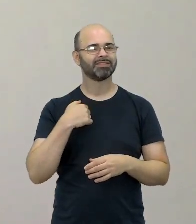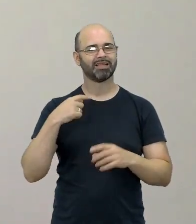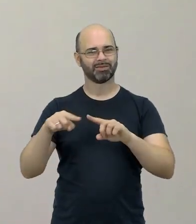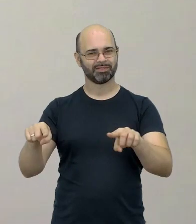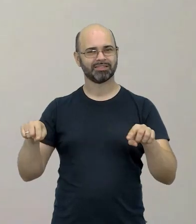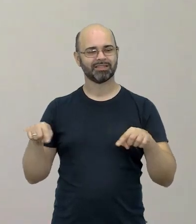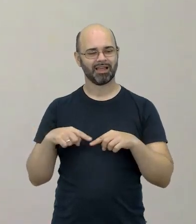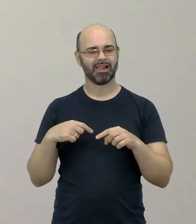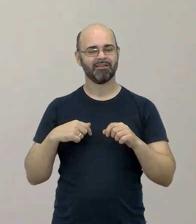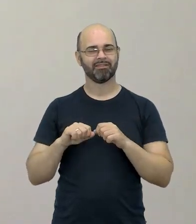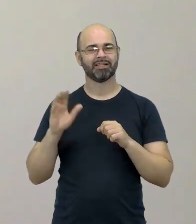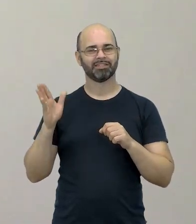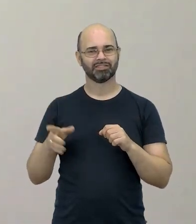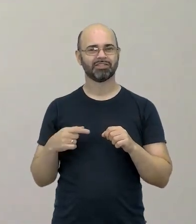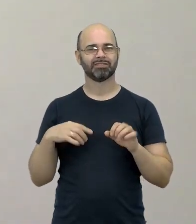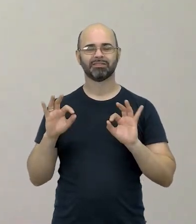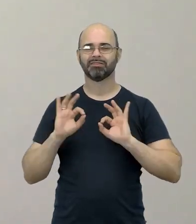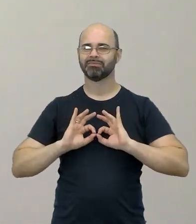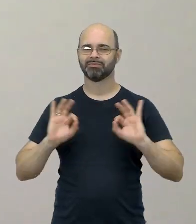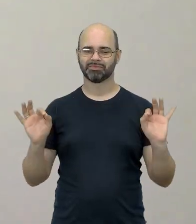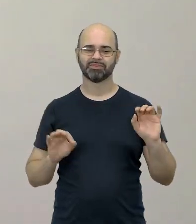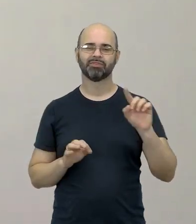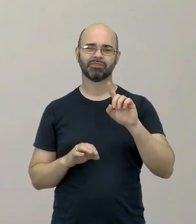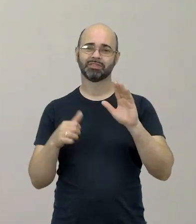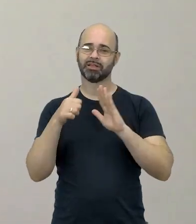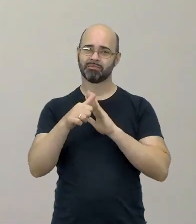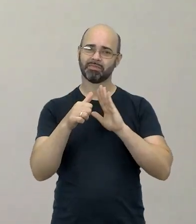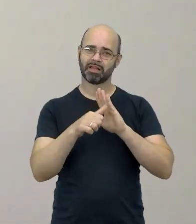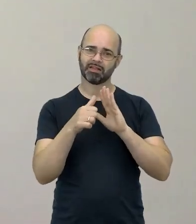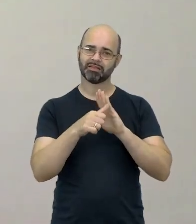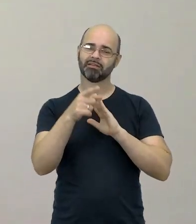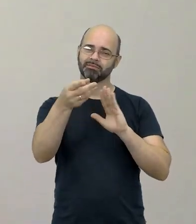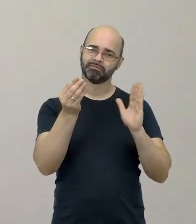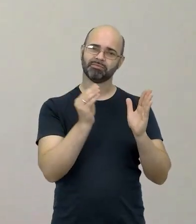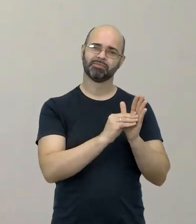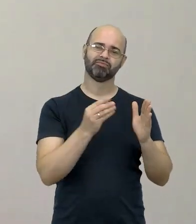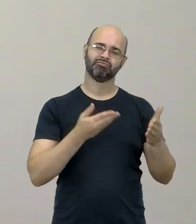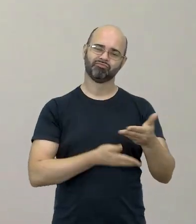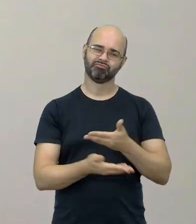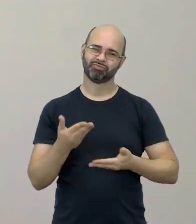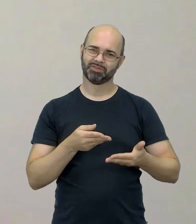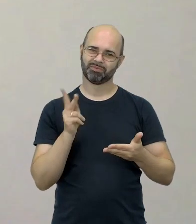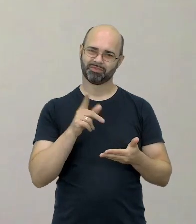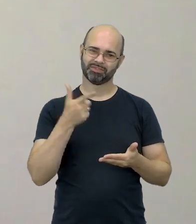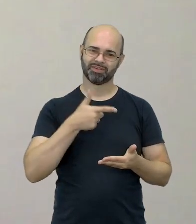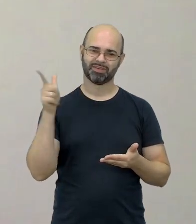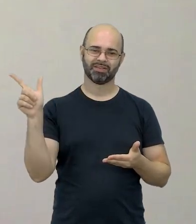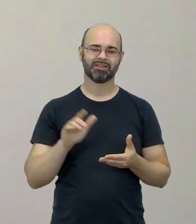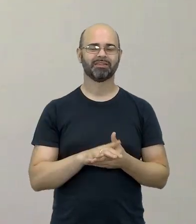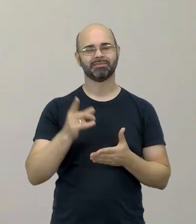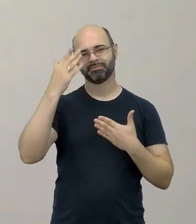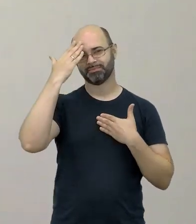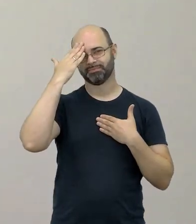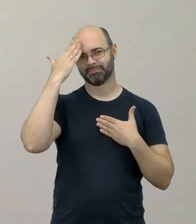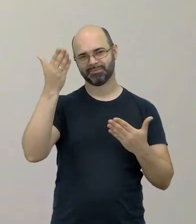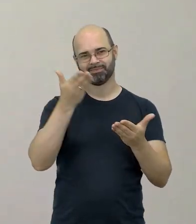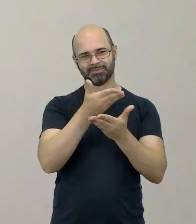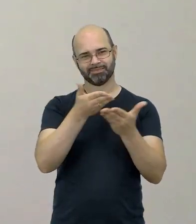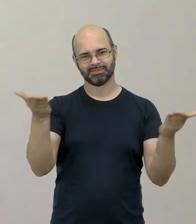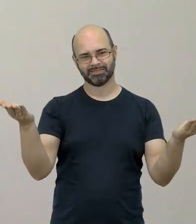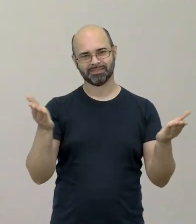é muito rico. E postem lá no Padlet para que a gente possa compartilhar com os outros professores da rede. Eu agradeço que vocês